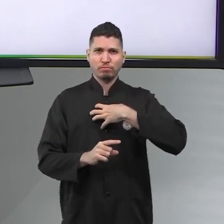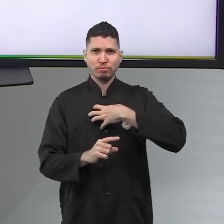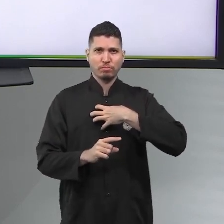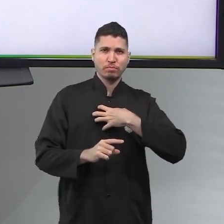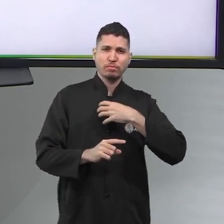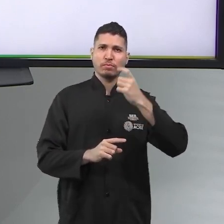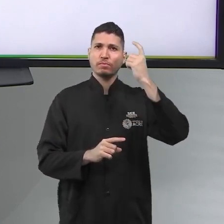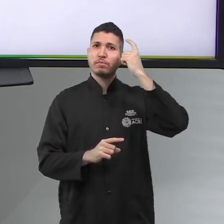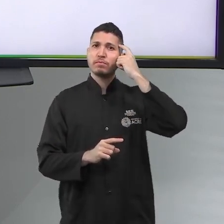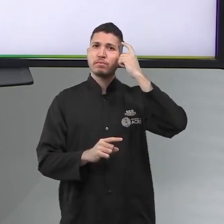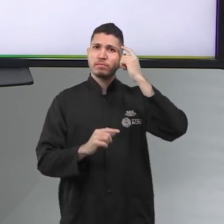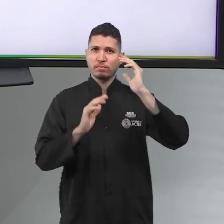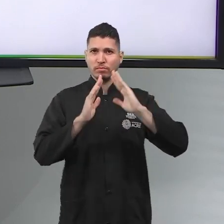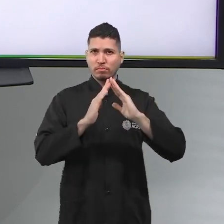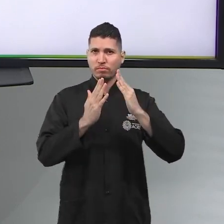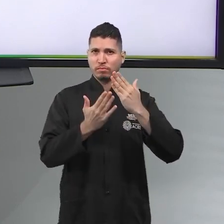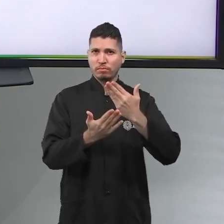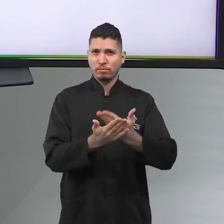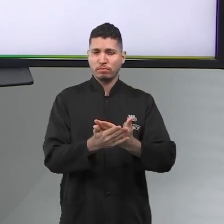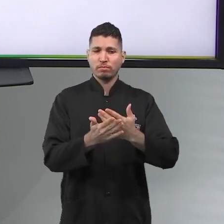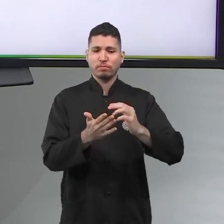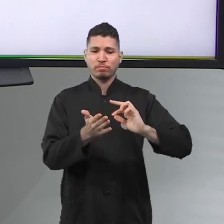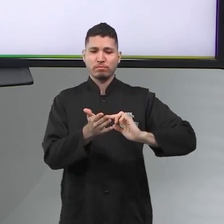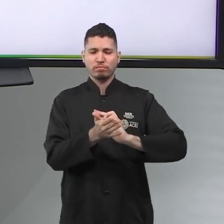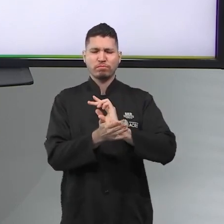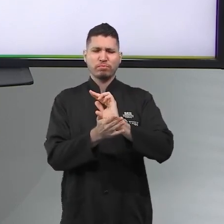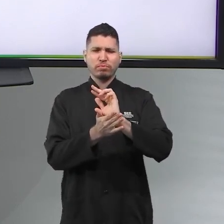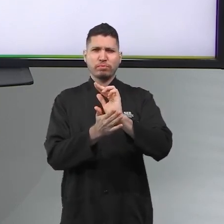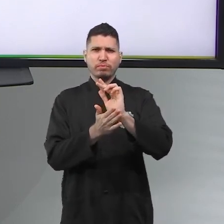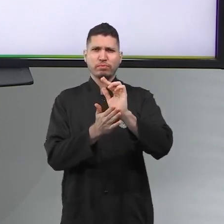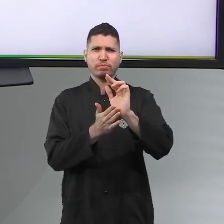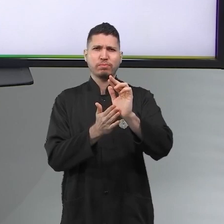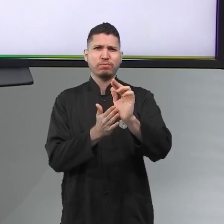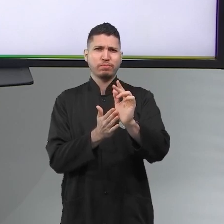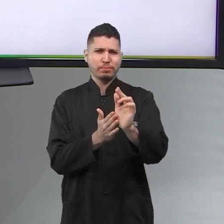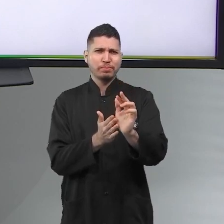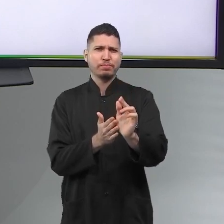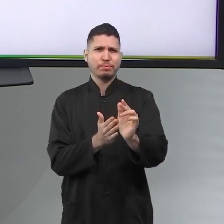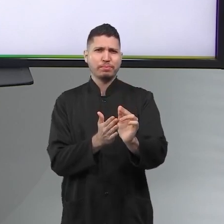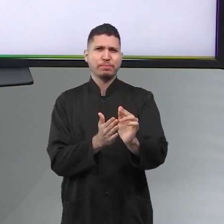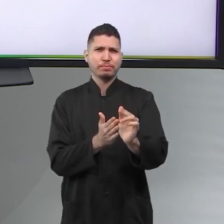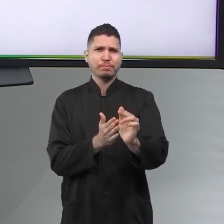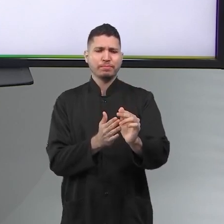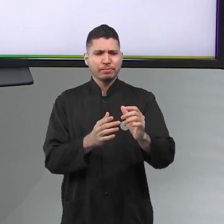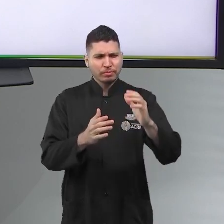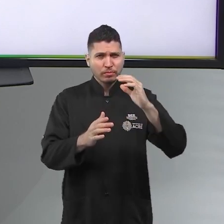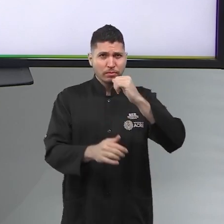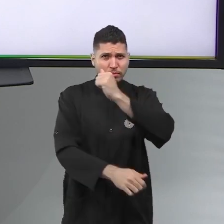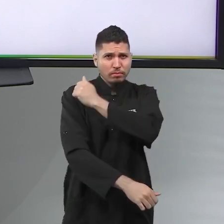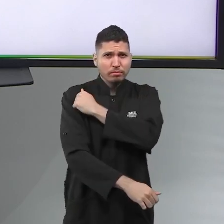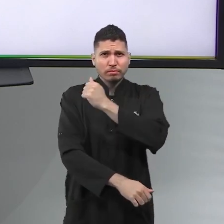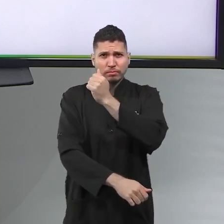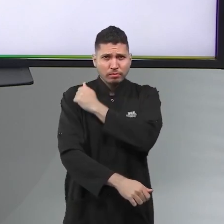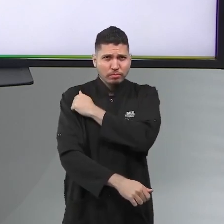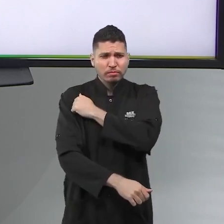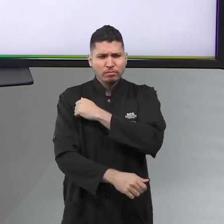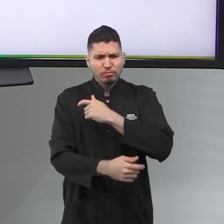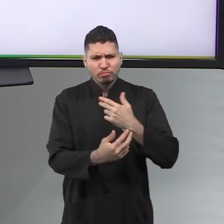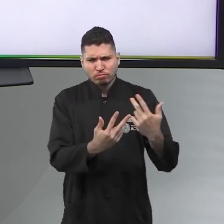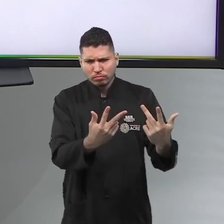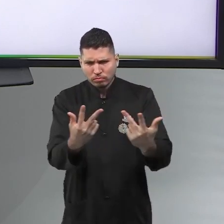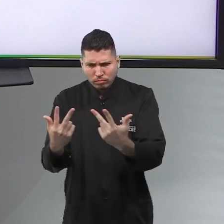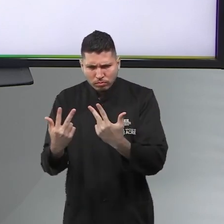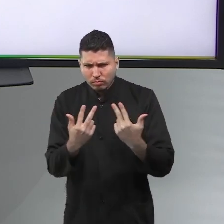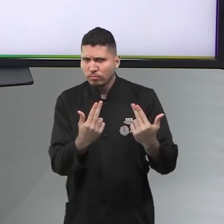Na escola há muitas diferenças. Os alunos, eles não são iguais, eles são